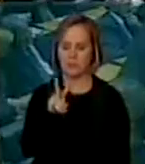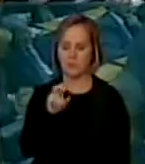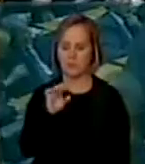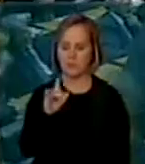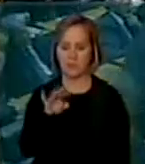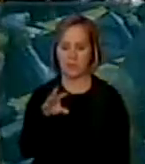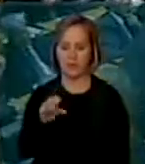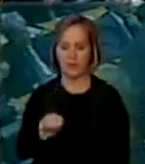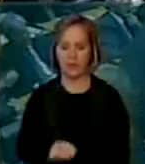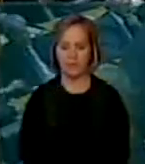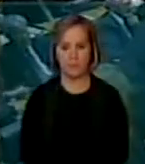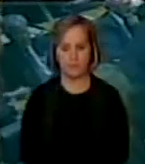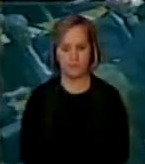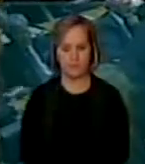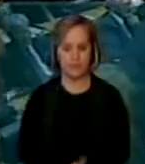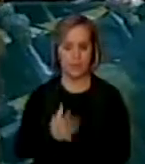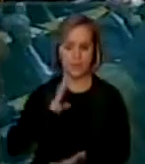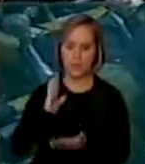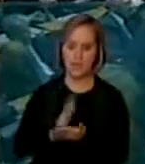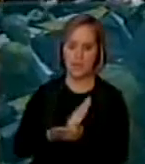O Coelho votou não.